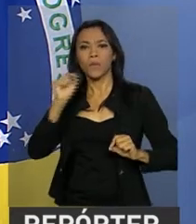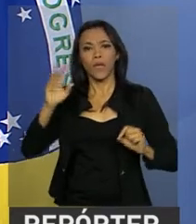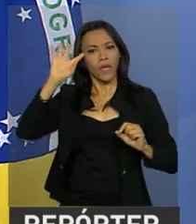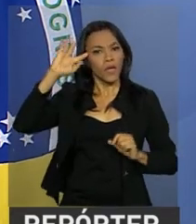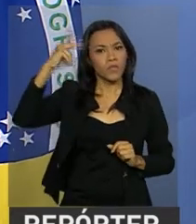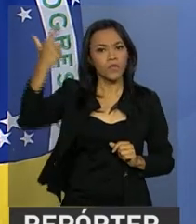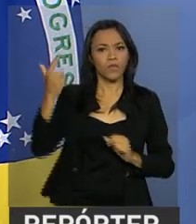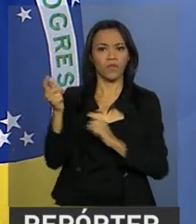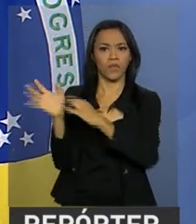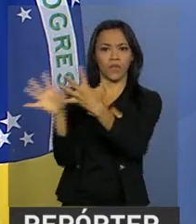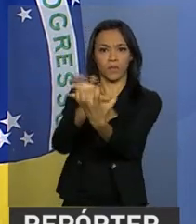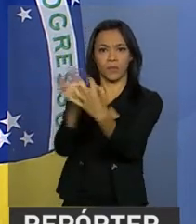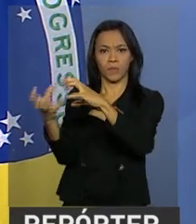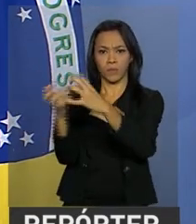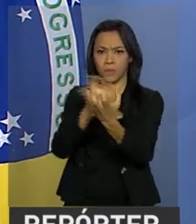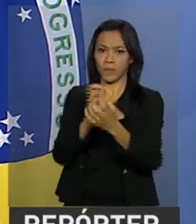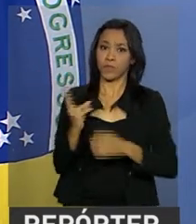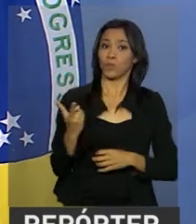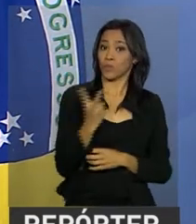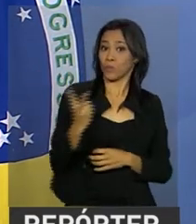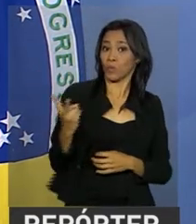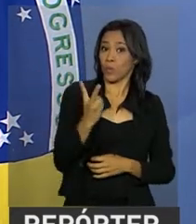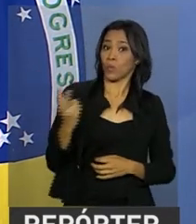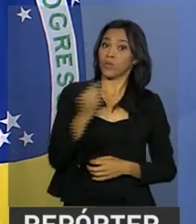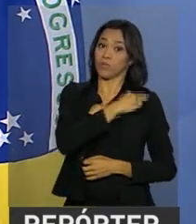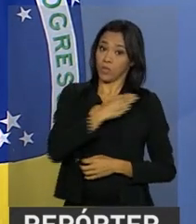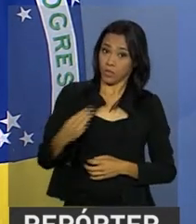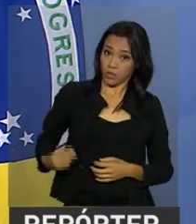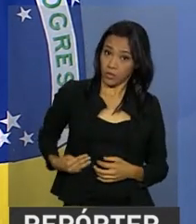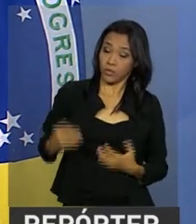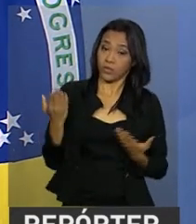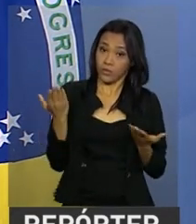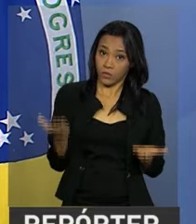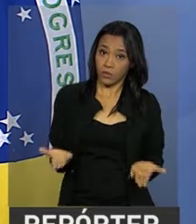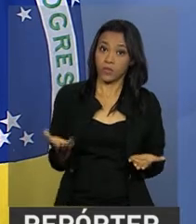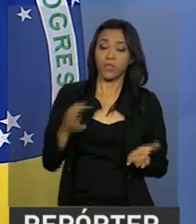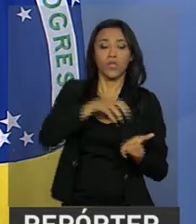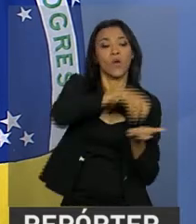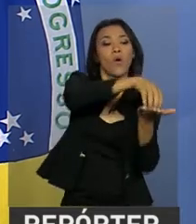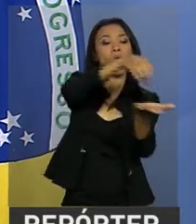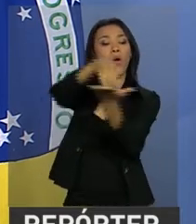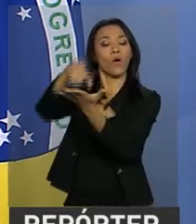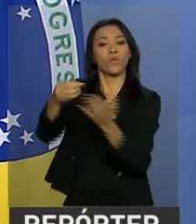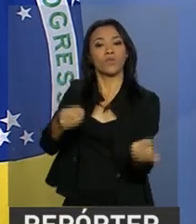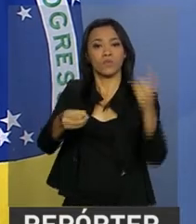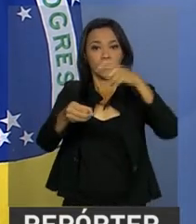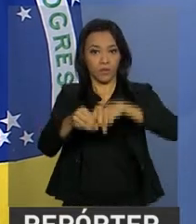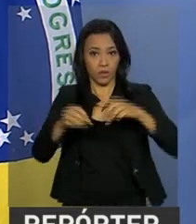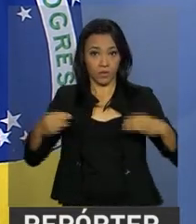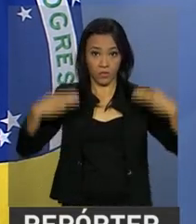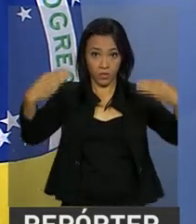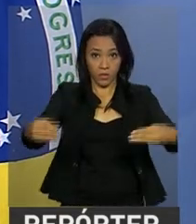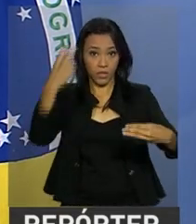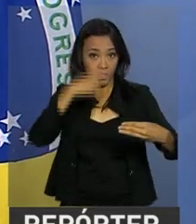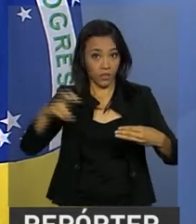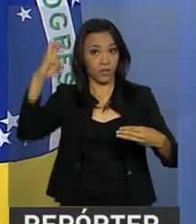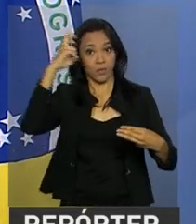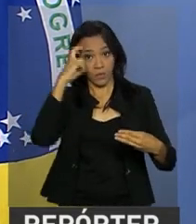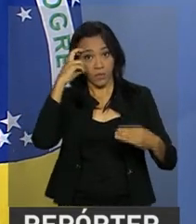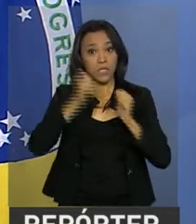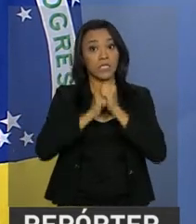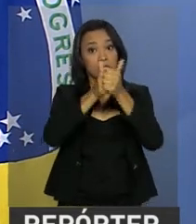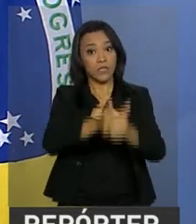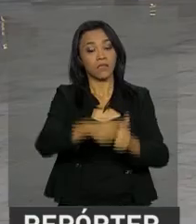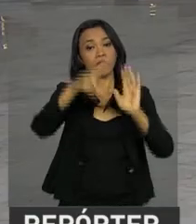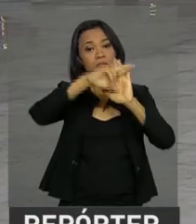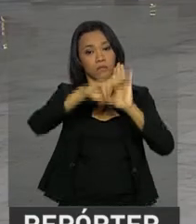conflitos entre os ministros e órgãos da cultura, sugerindo a avaliação jurídica da Advocacia Geral da